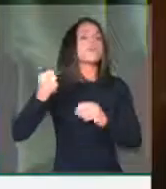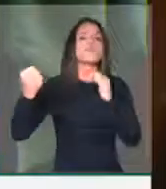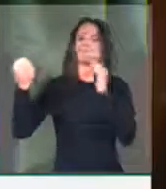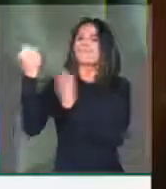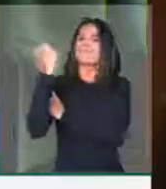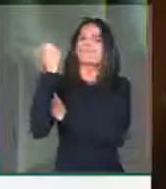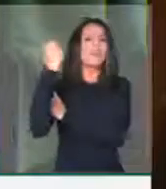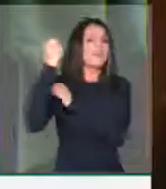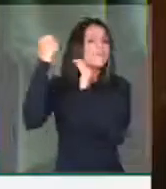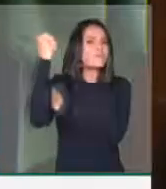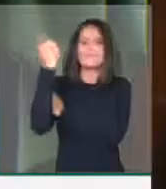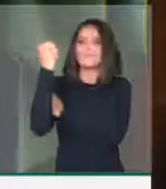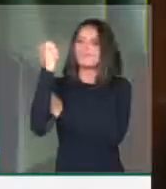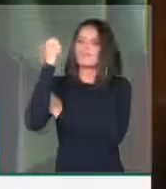o governo Bolsonaro e a favor da vida das mulheres.